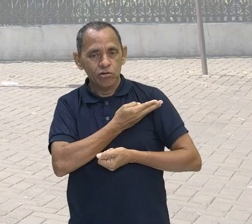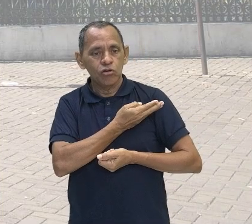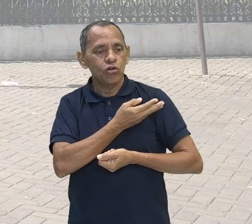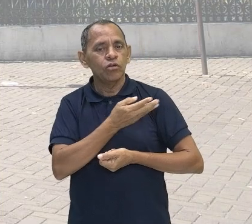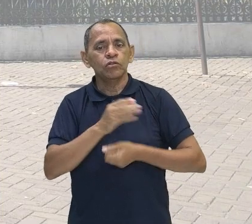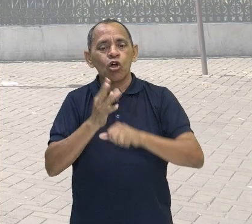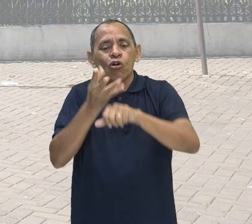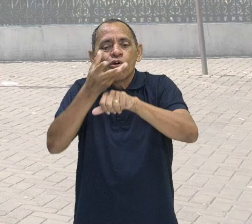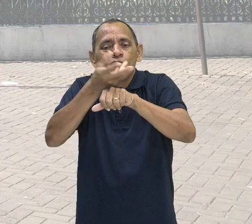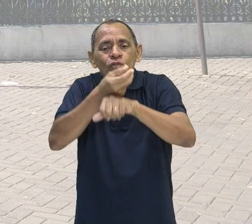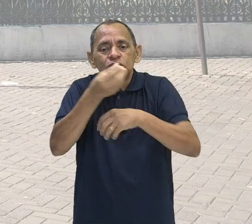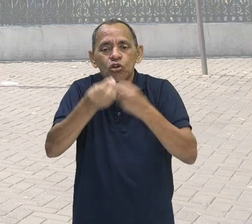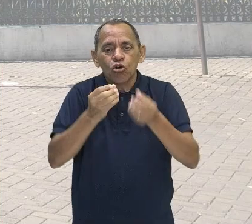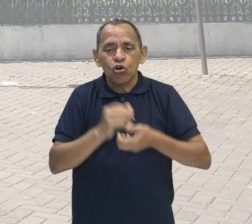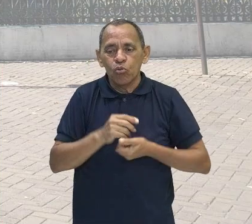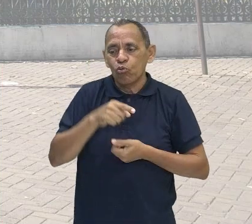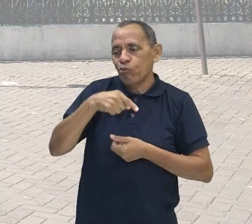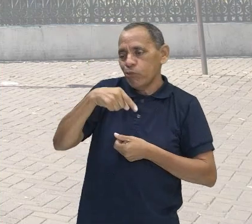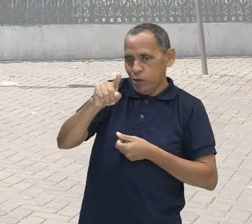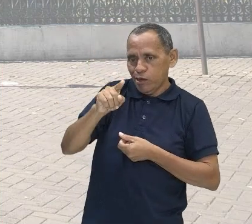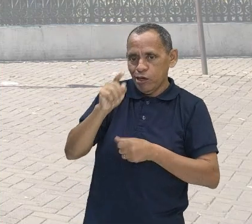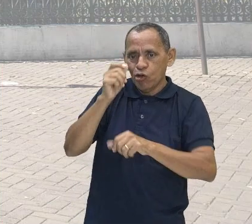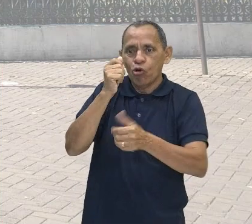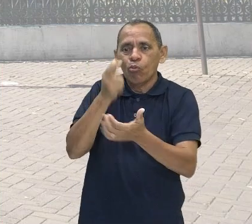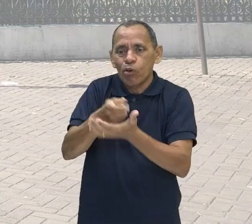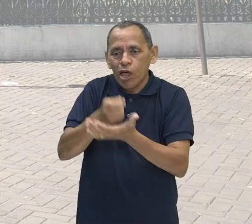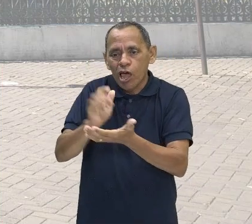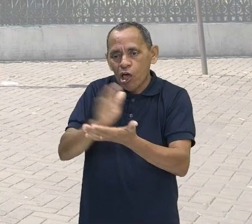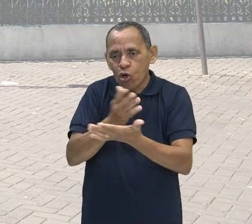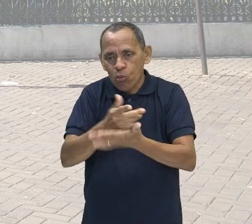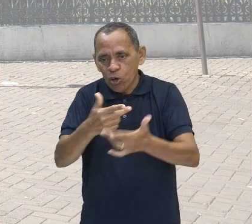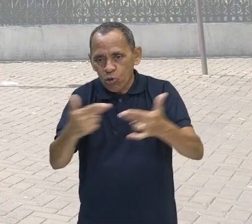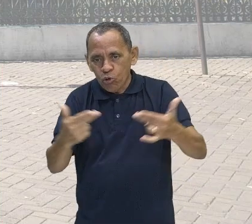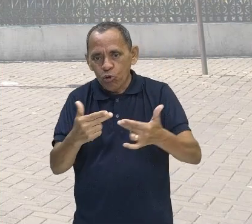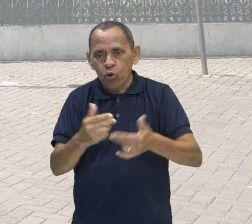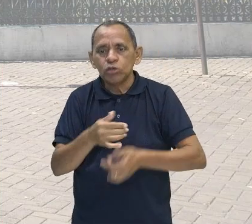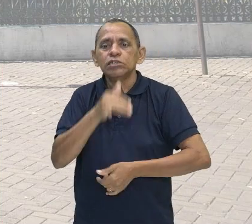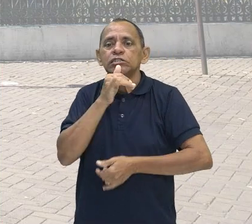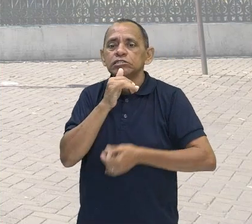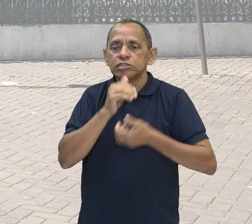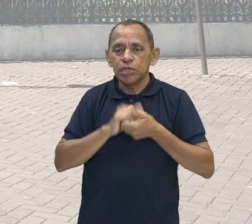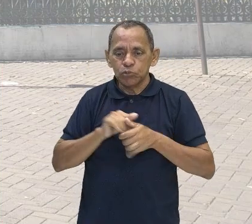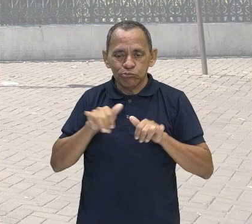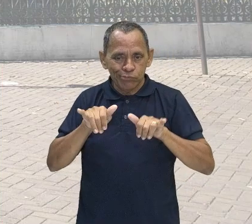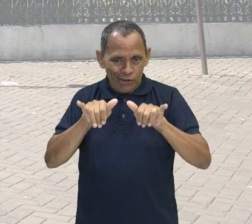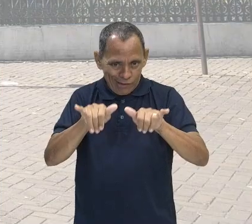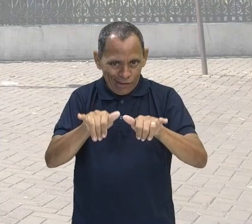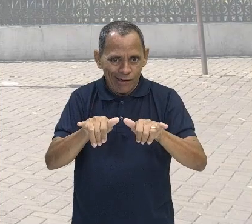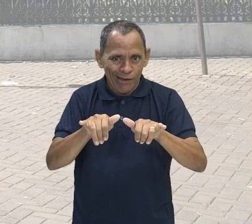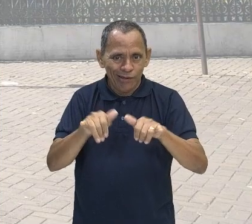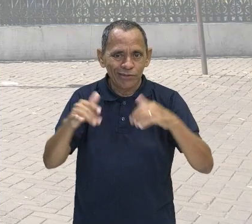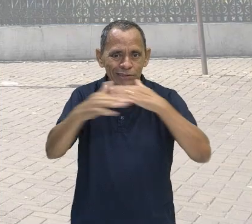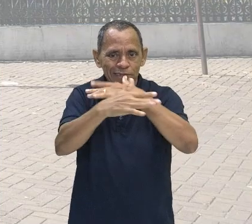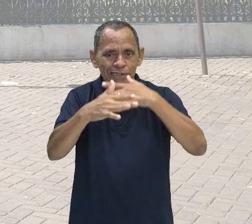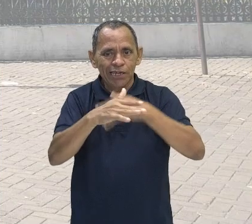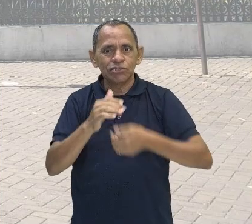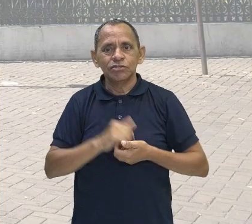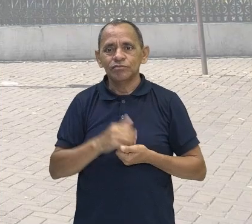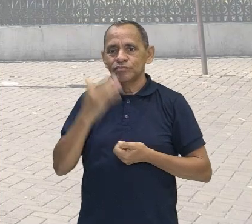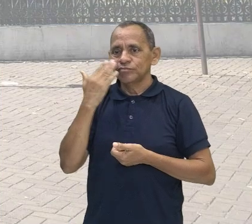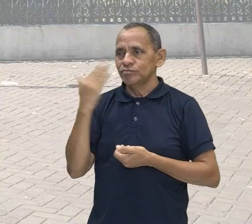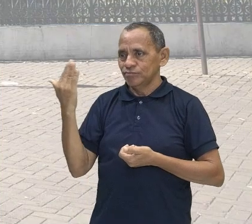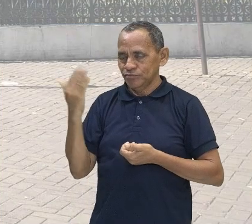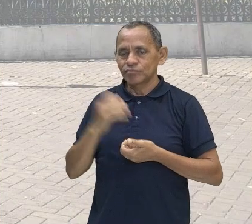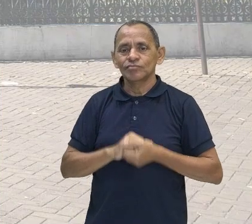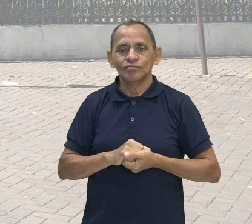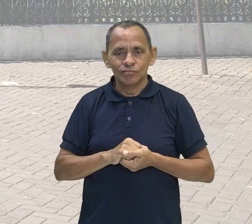lugar comprar algo, como, por exemplo, o mercado da sua cidade. Aqui no nosso cenário, nós estamos diante do mercado